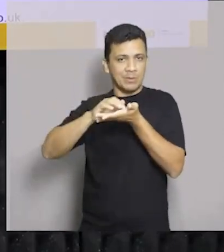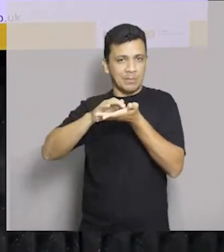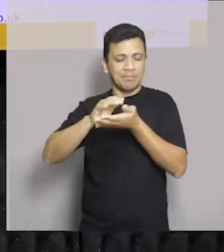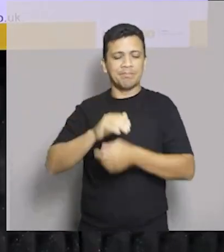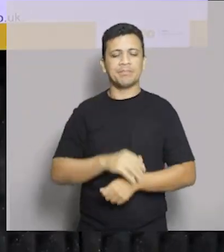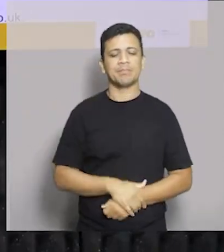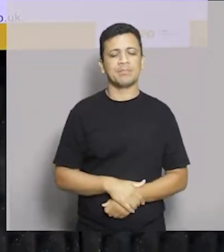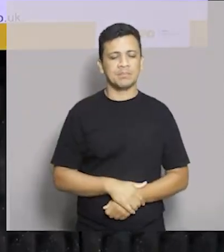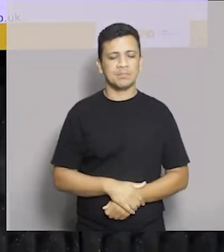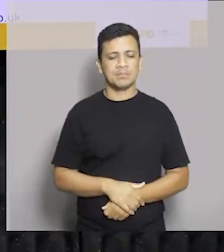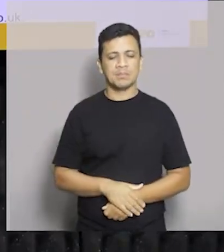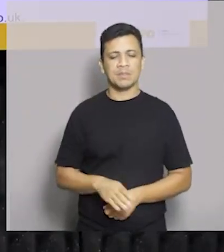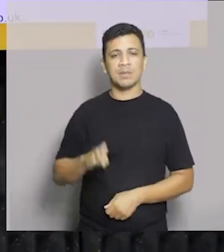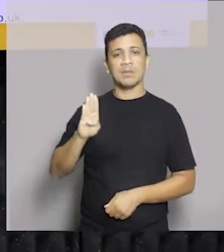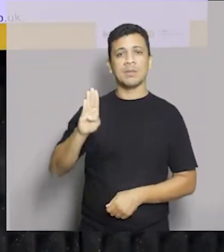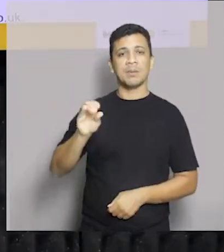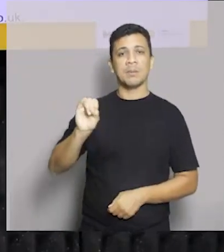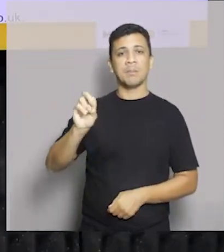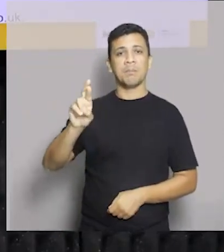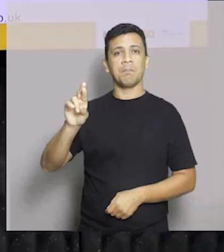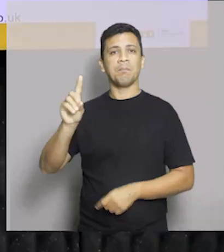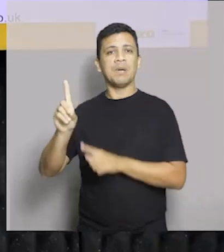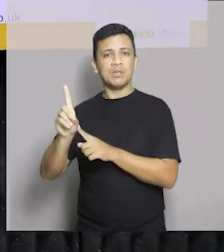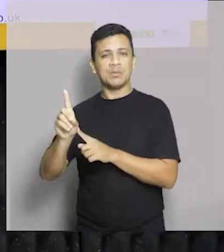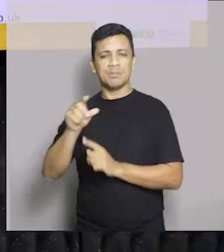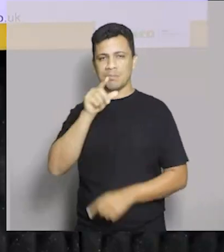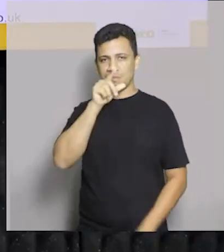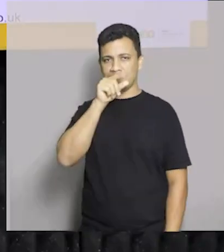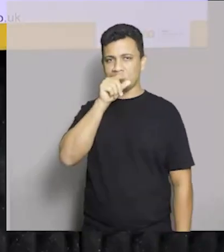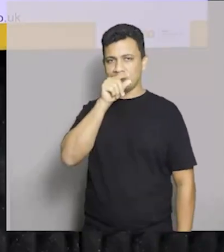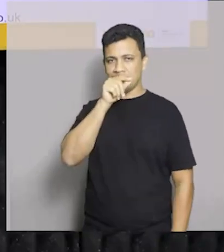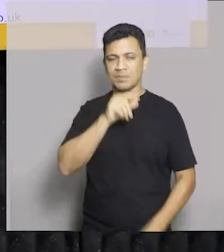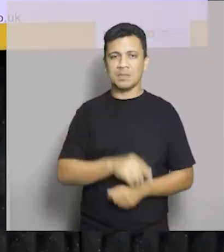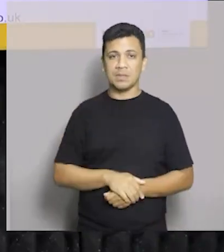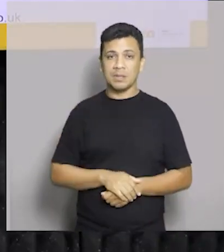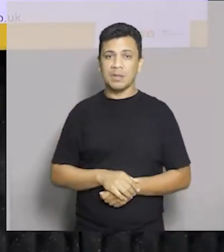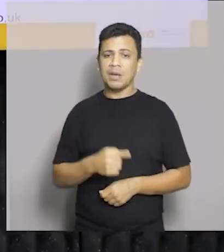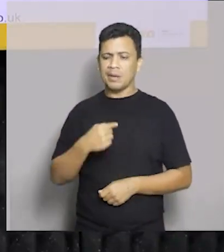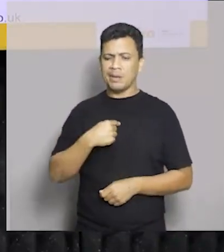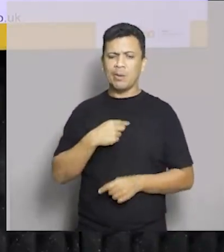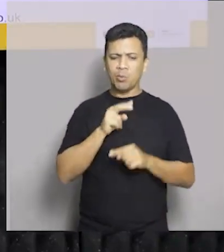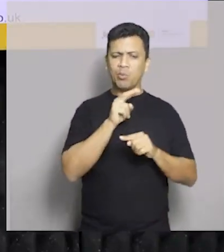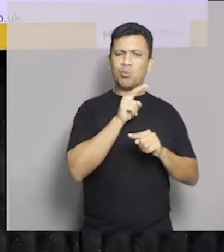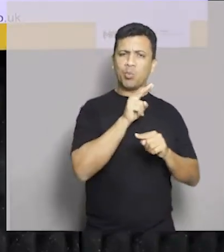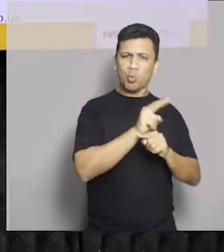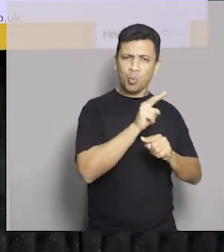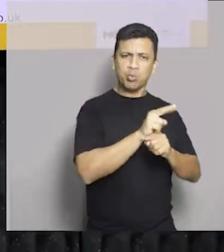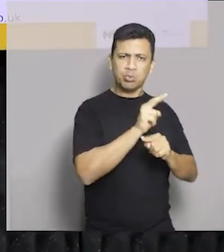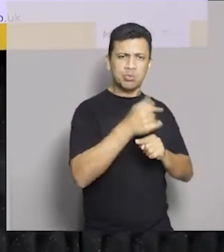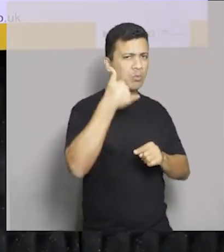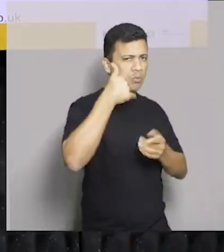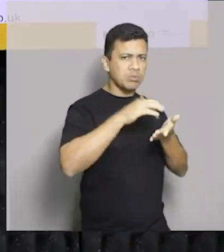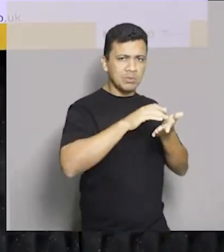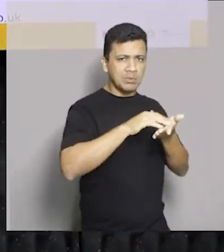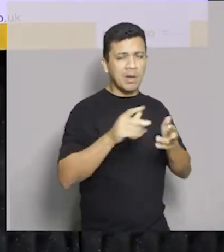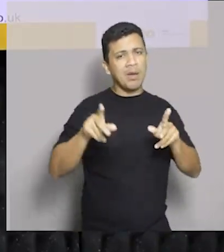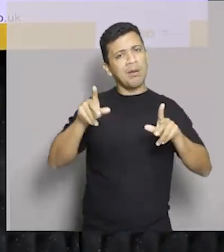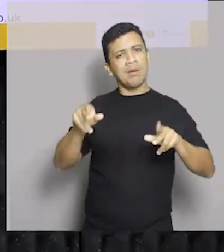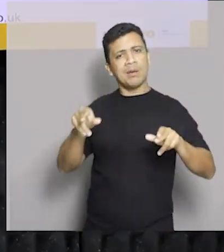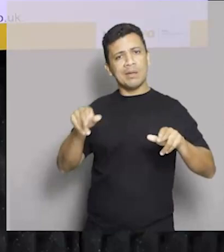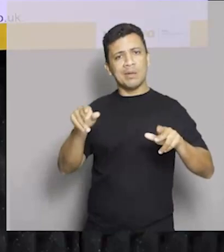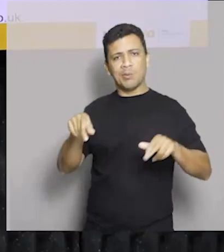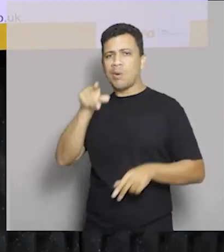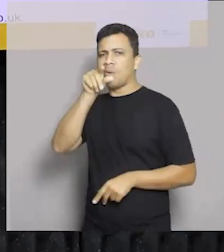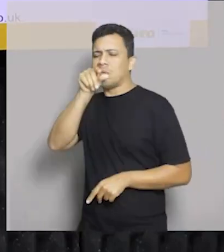móvel. Bird é pássaro. Então, ele está dizendo, eu cuido do meu celular como se eu estivesse cuidando de um pássaro